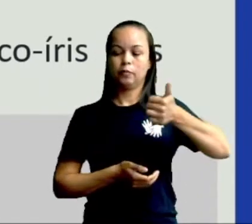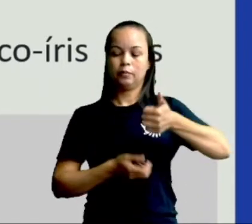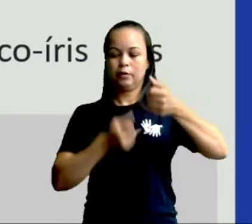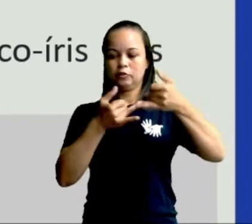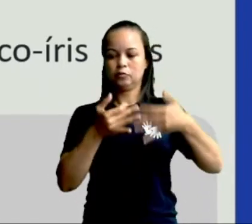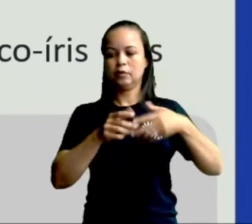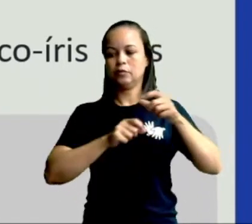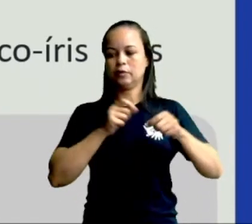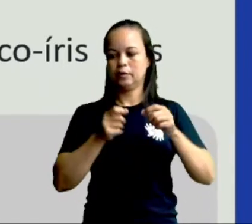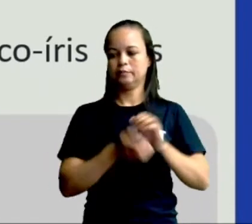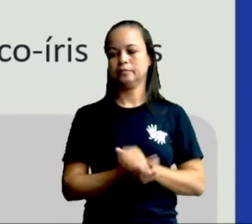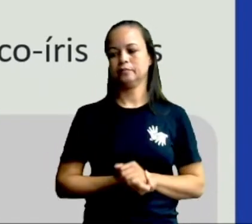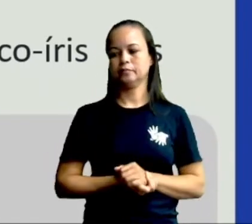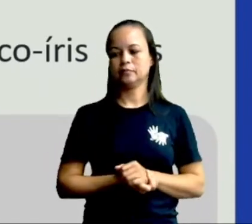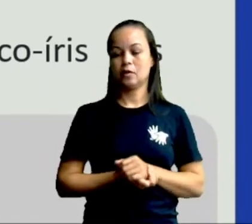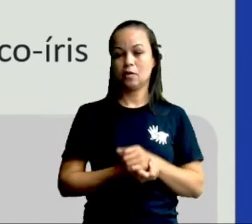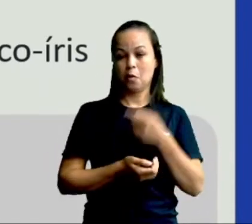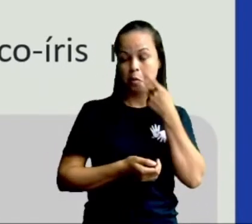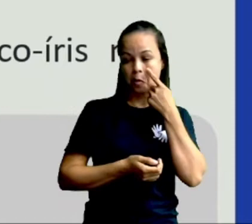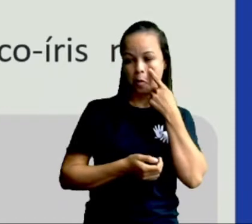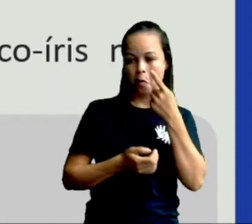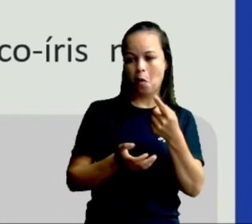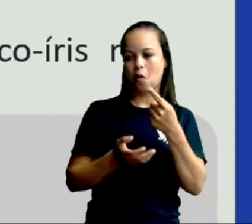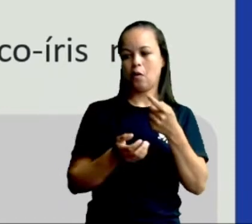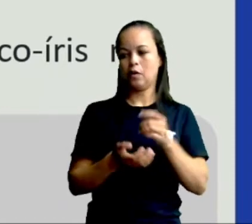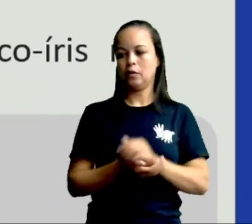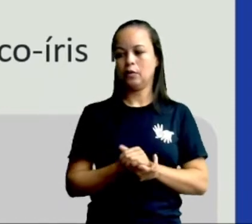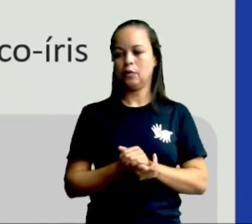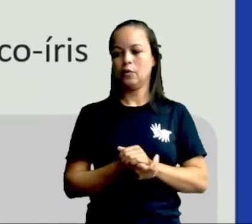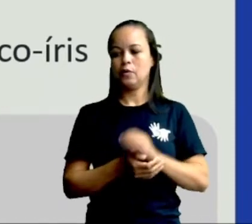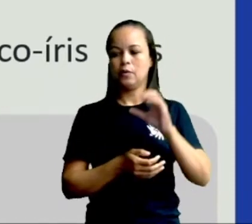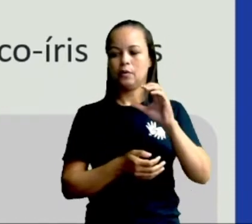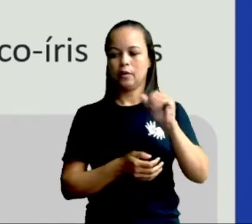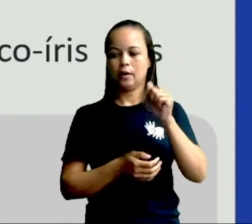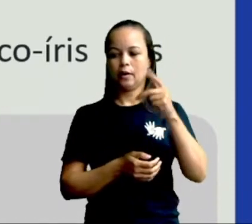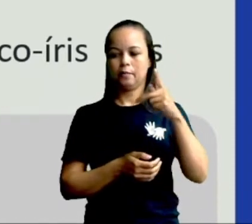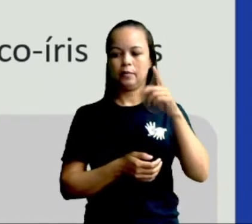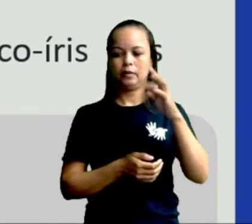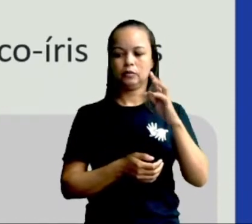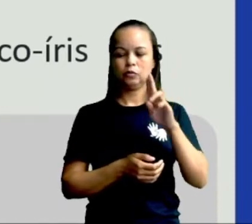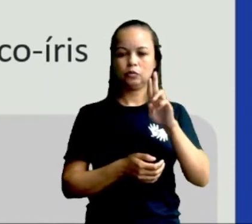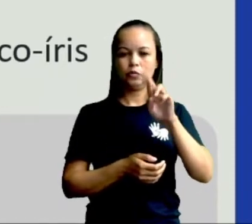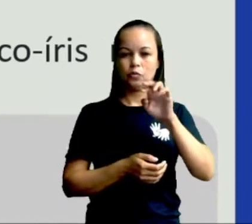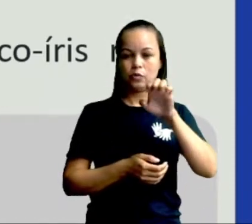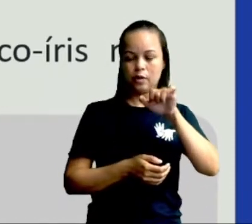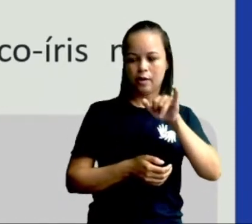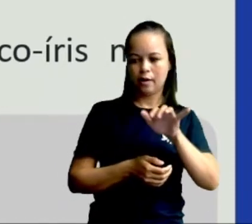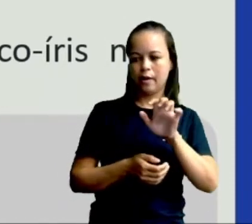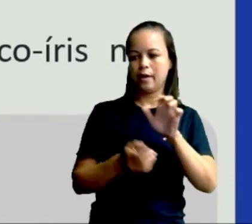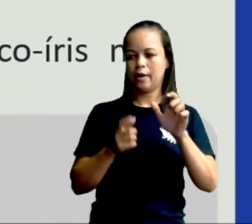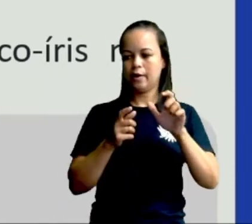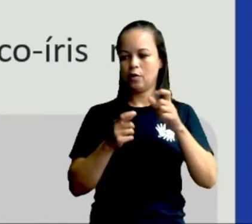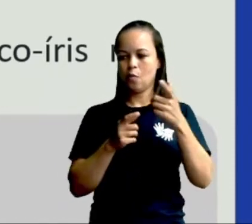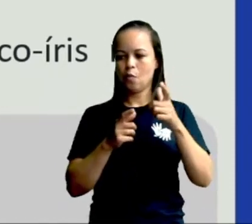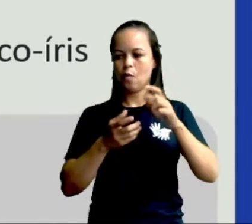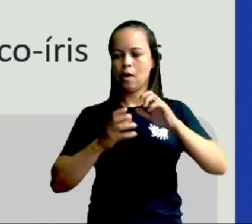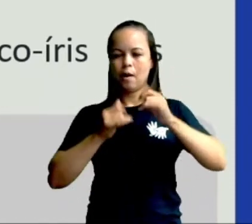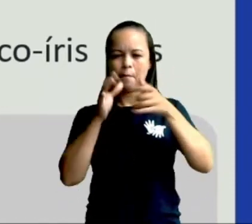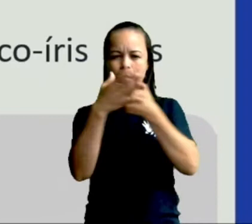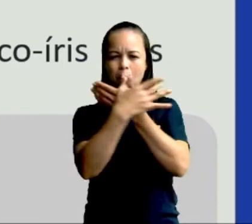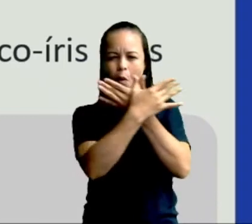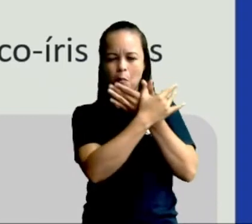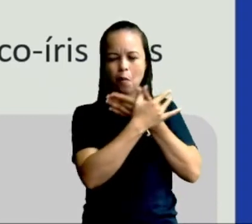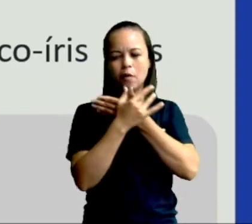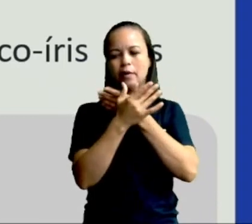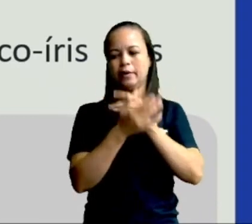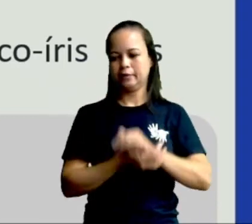diz assim, ó, look, I caught a butterfly. E aí no segundo diz, if people could put